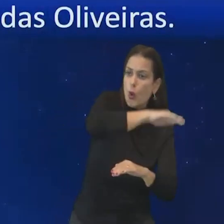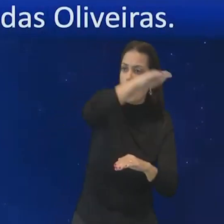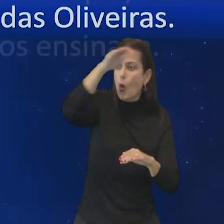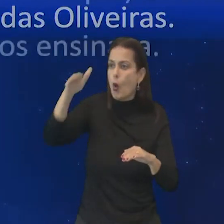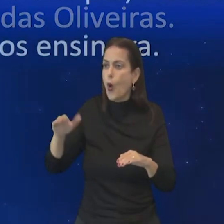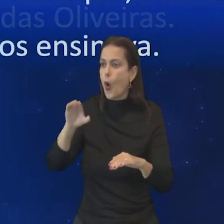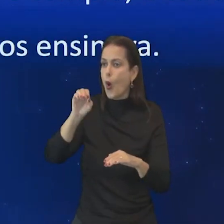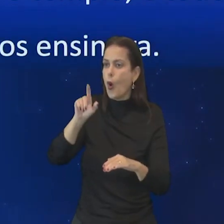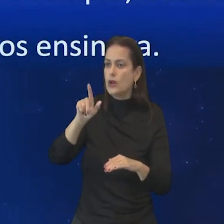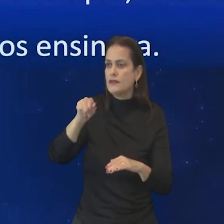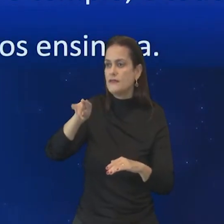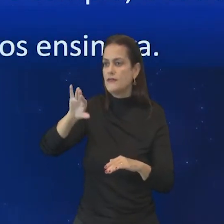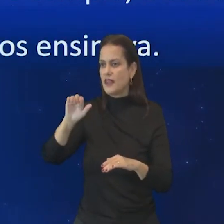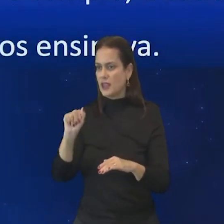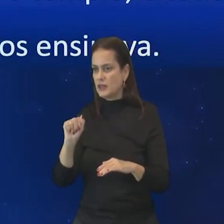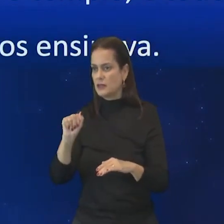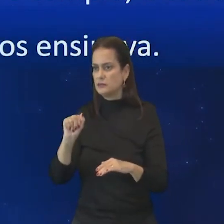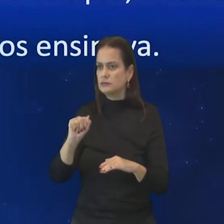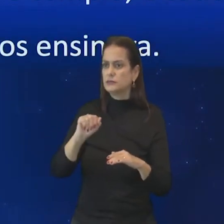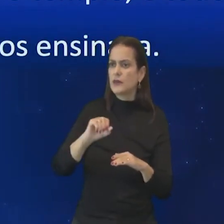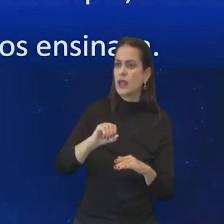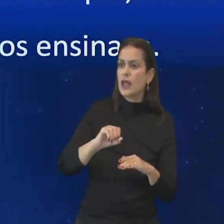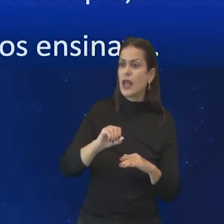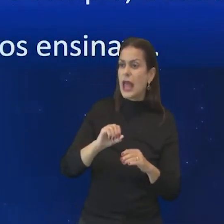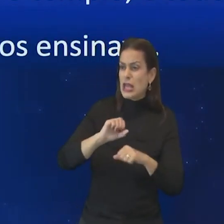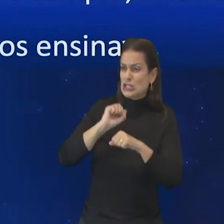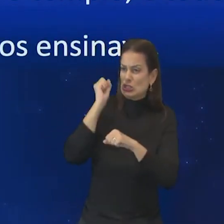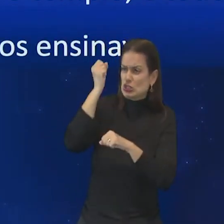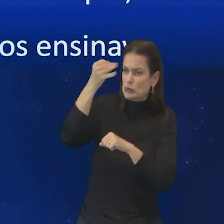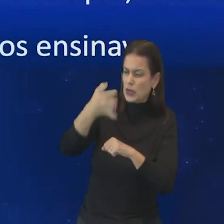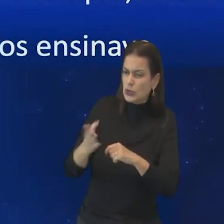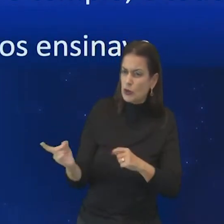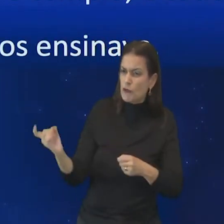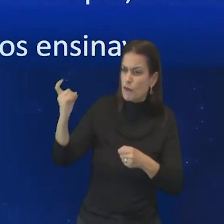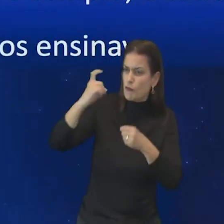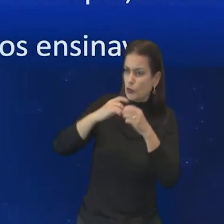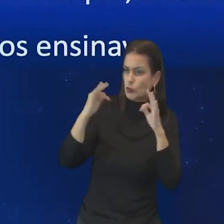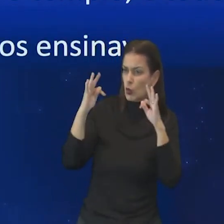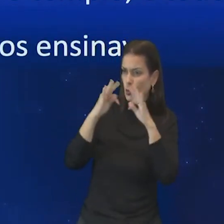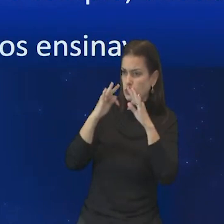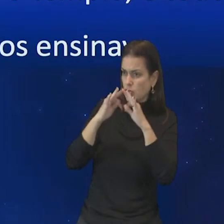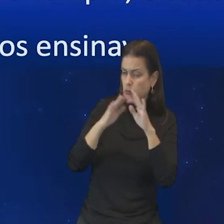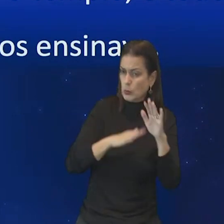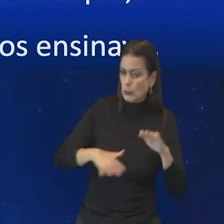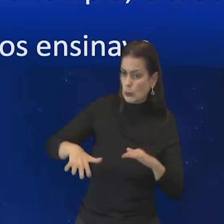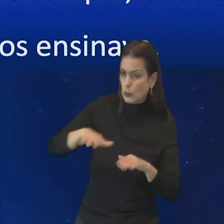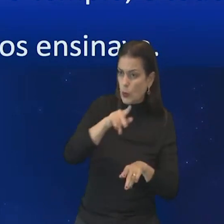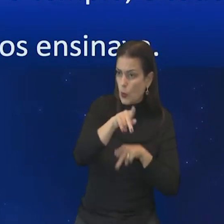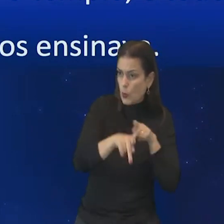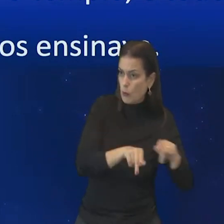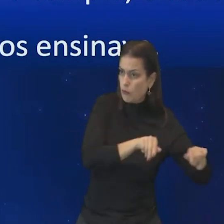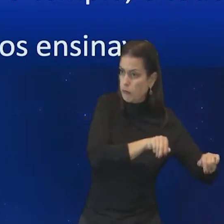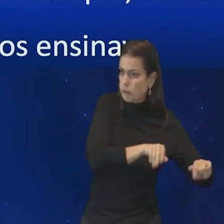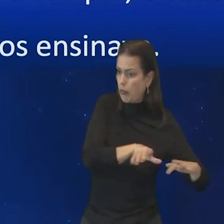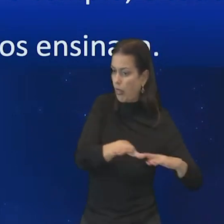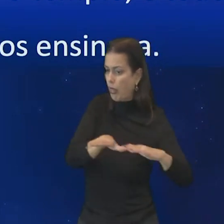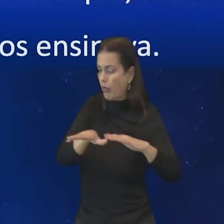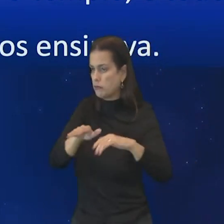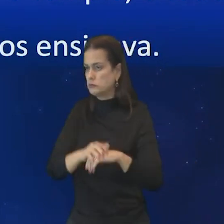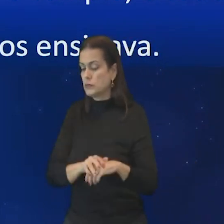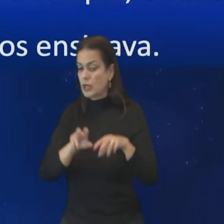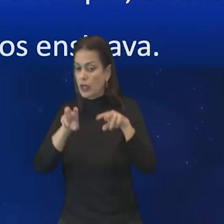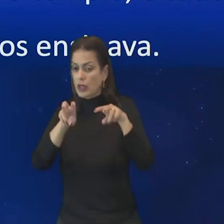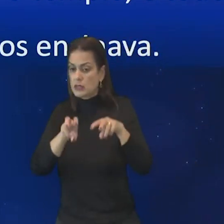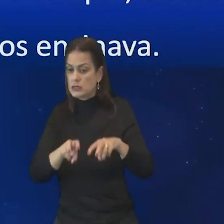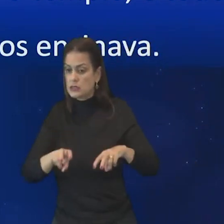Oliveiras, e de madrugada voltou novamente para o templo, e todo o povo ia ter com ele, e